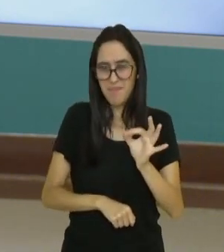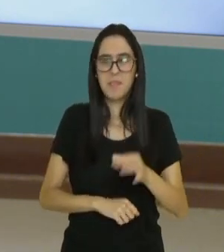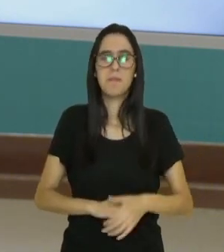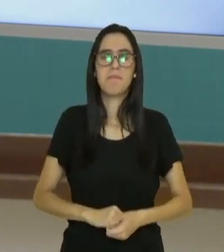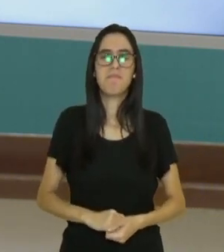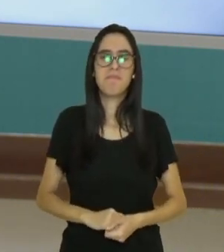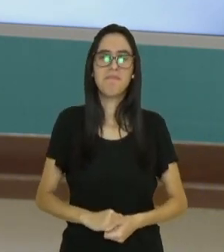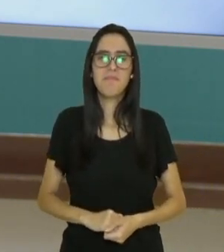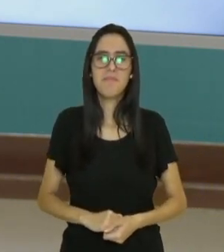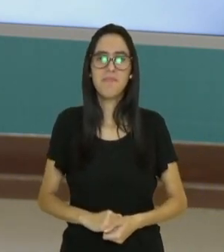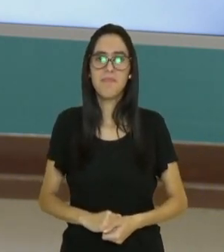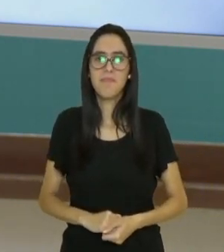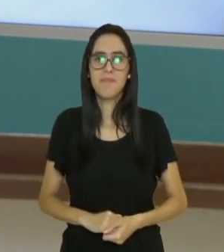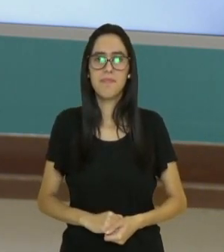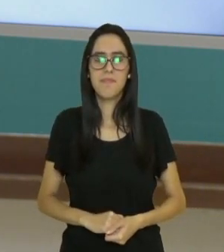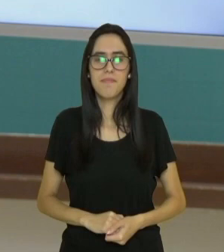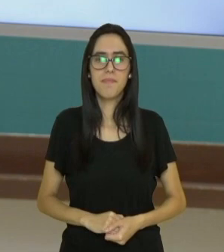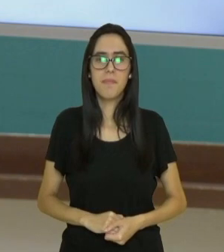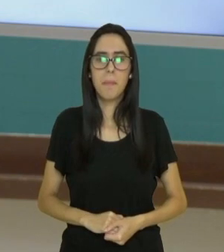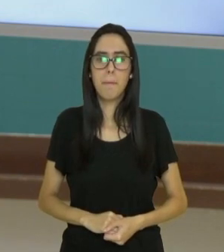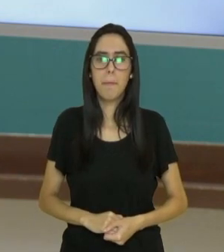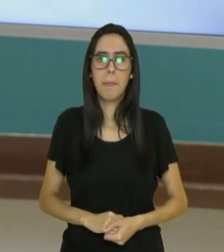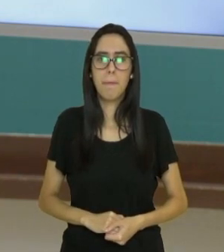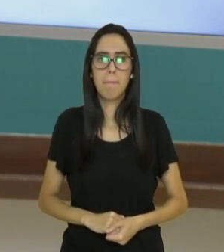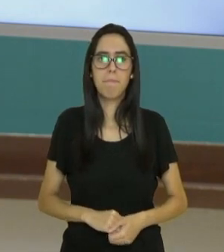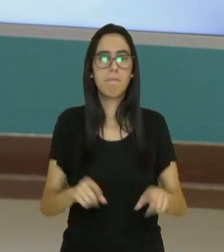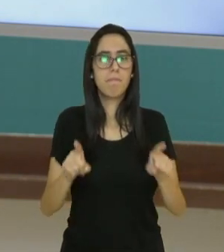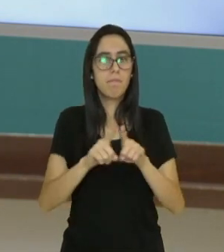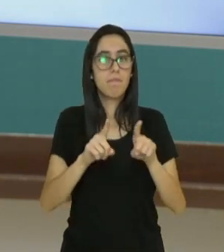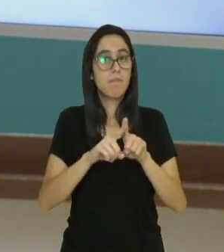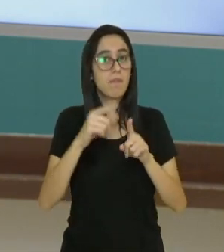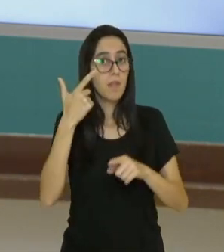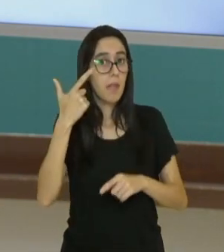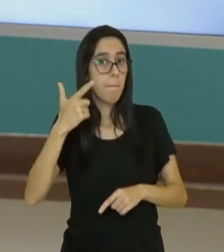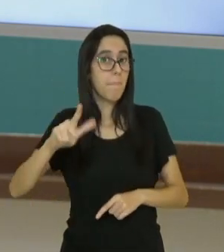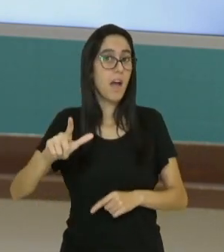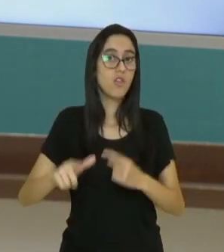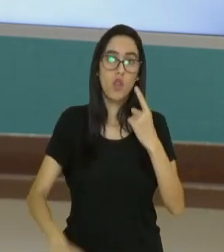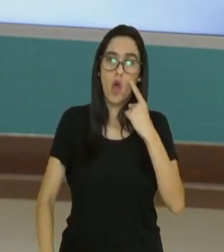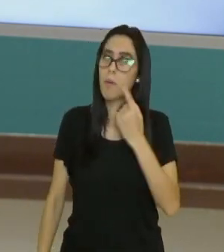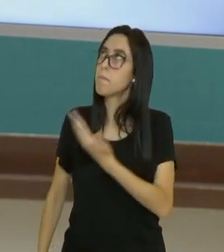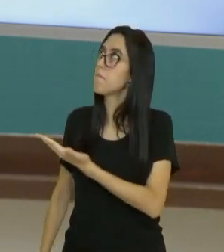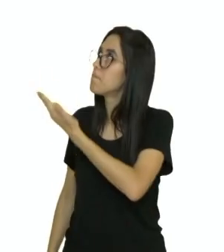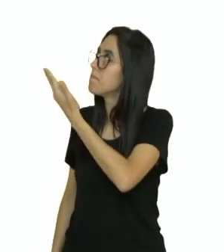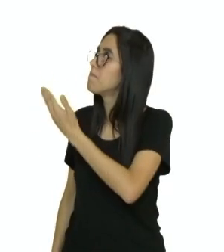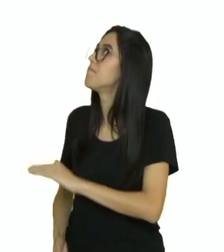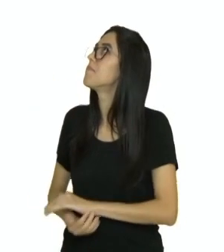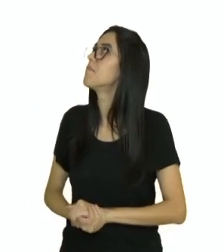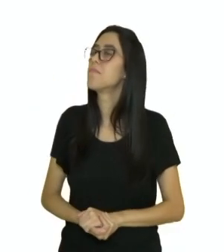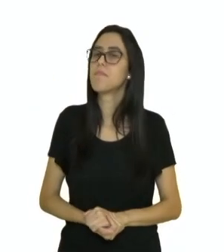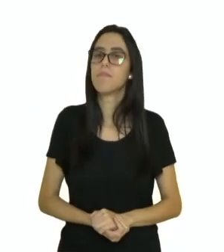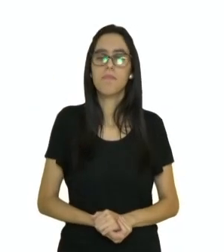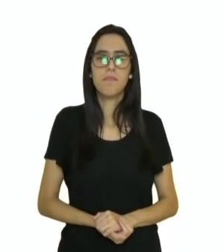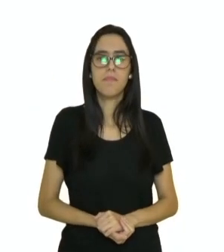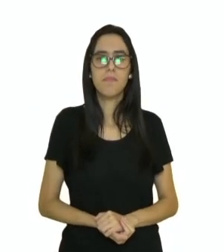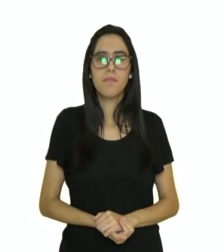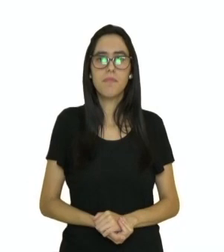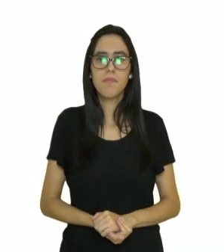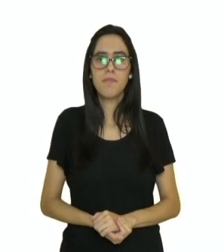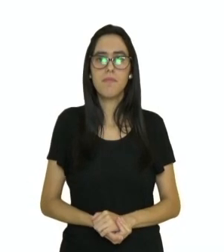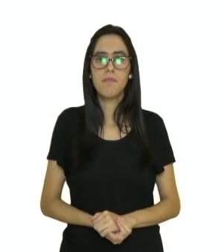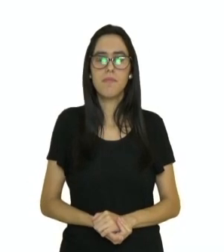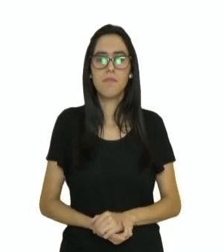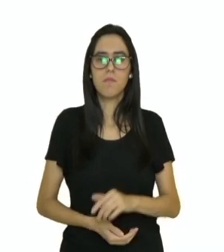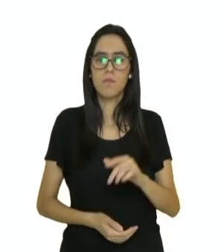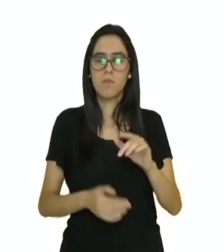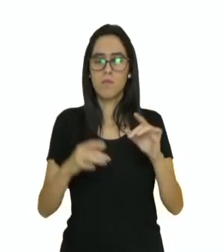imaginária, certo? E mais algumas coisas em relação à pontuação, né? Vamos observar. Após o exame,